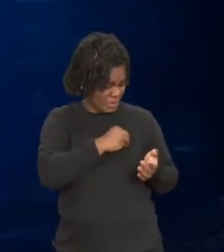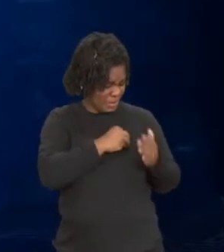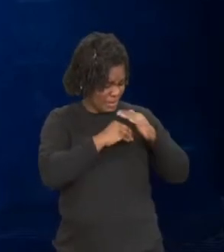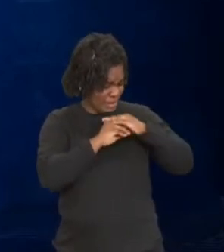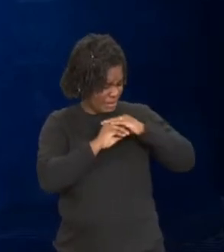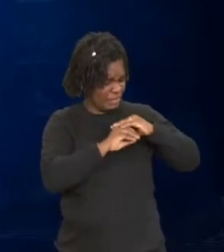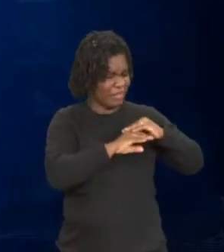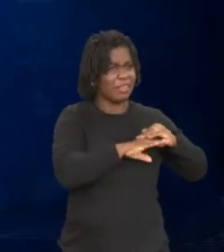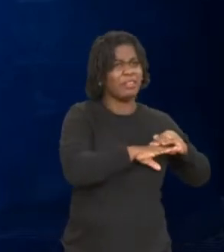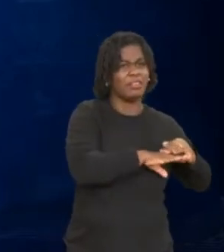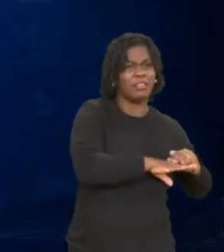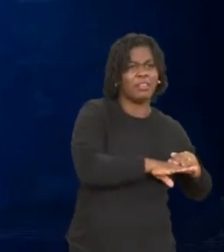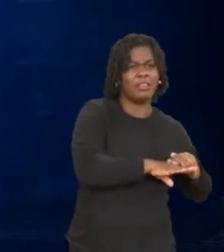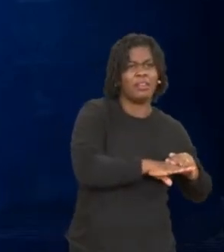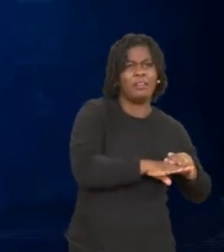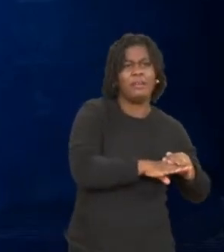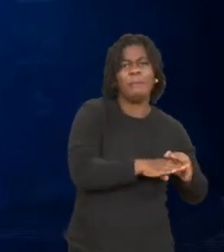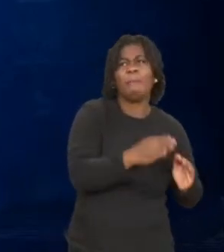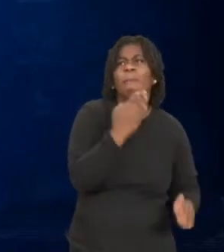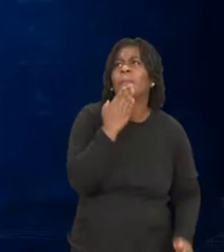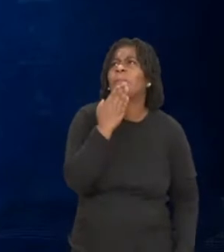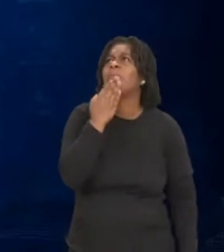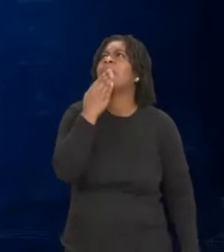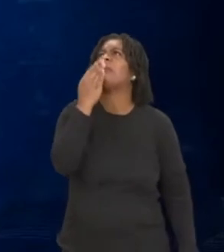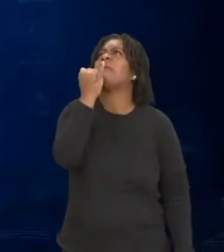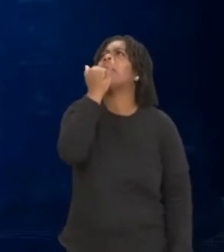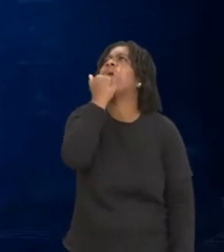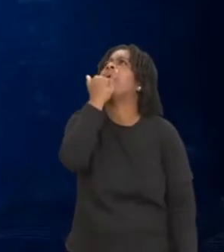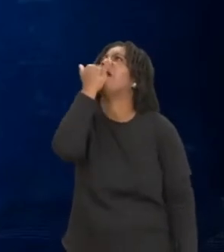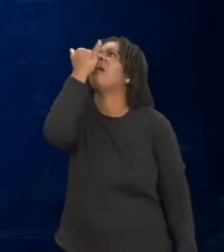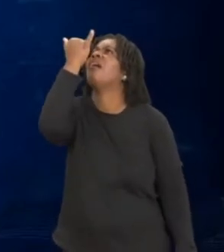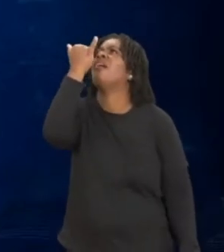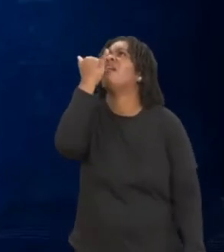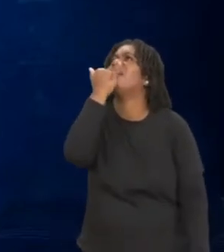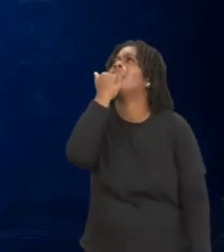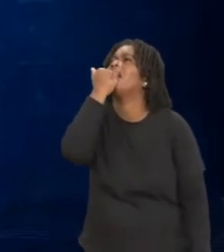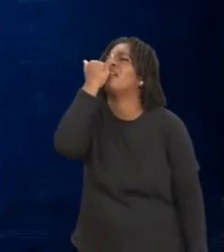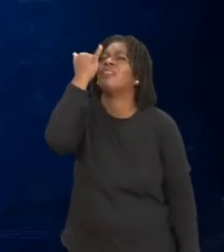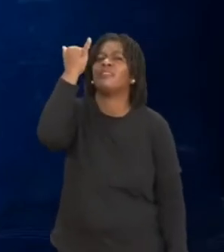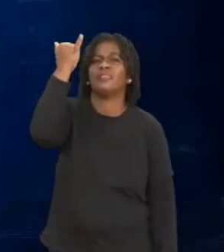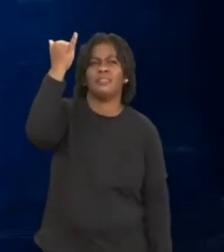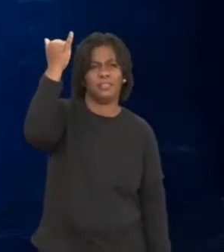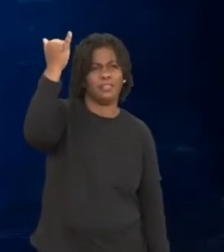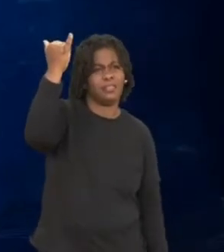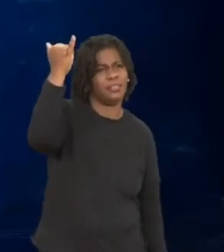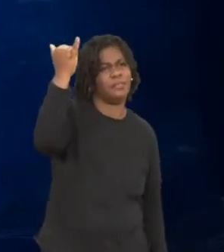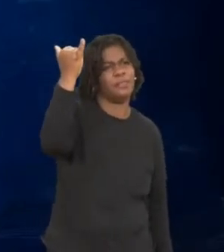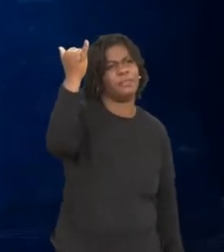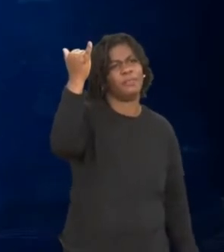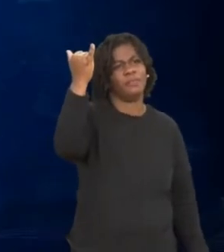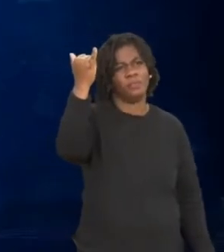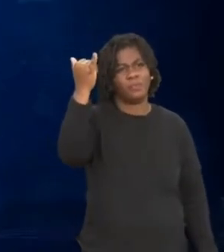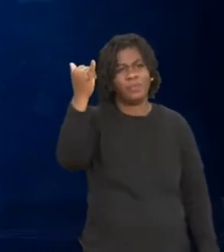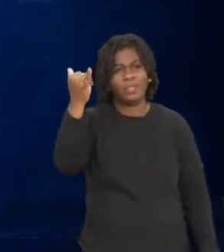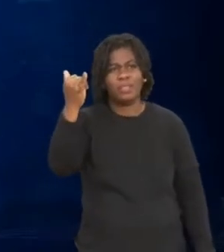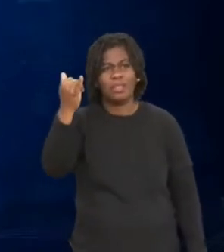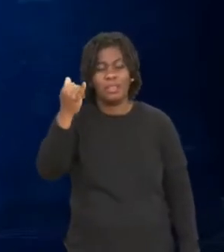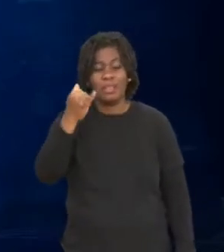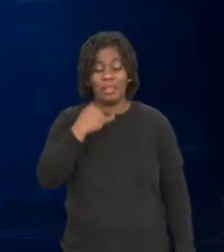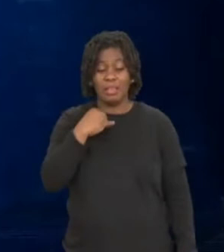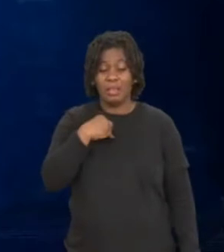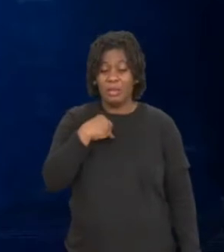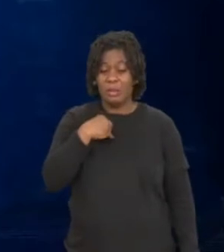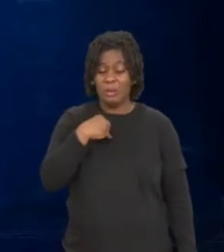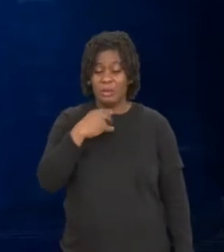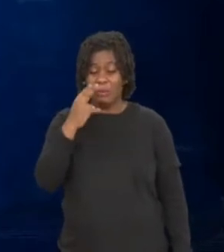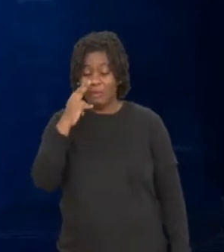meu pecado. Pedir o teu perdão. Pedir o teu perdão. Não vou olhar atrás.